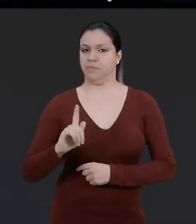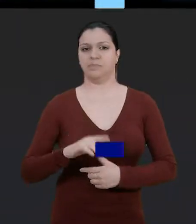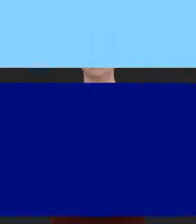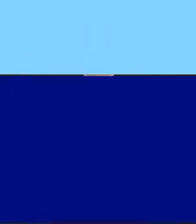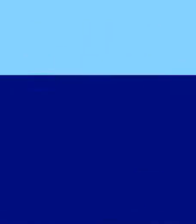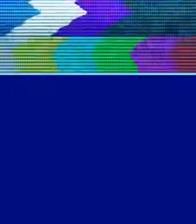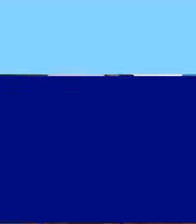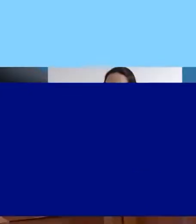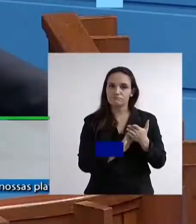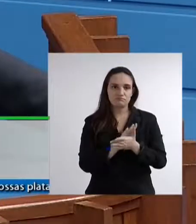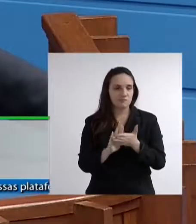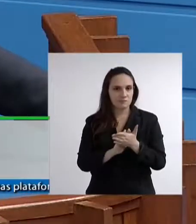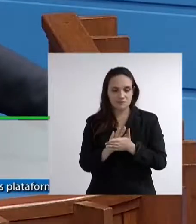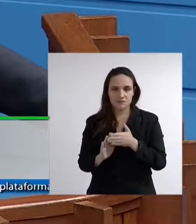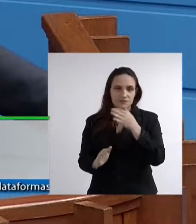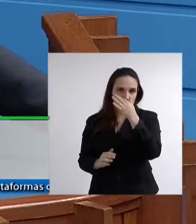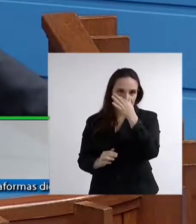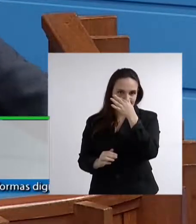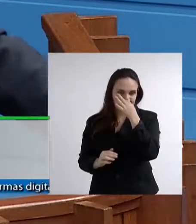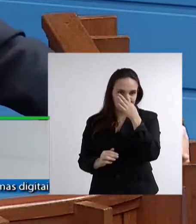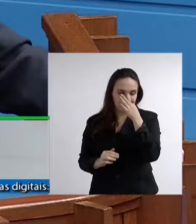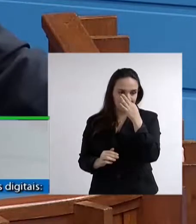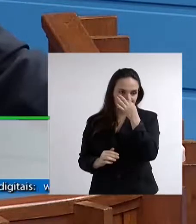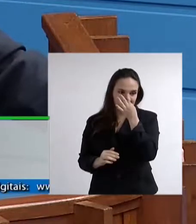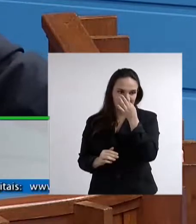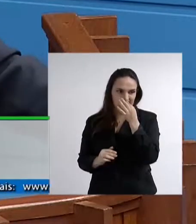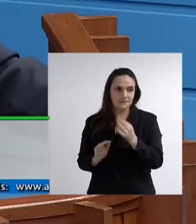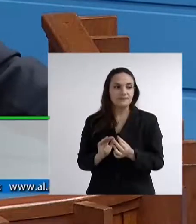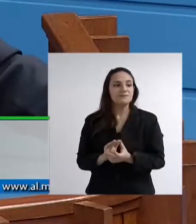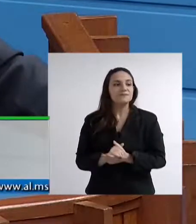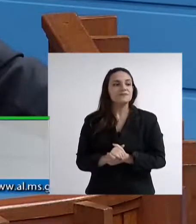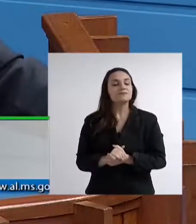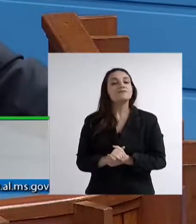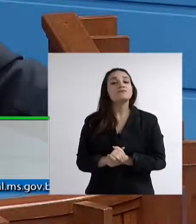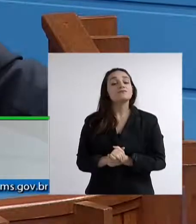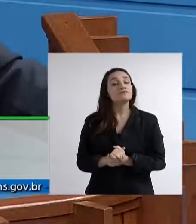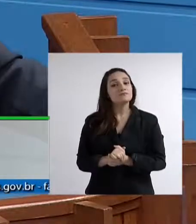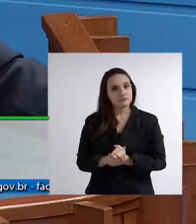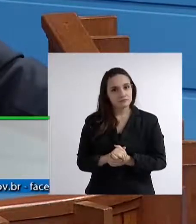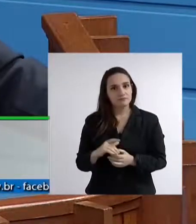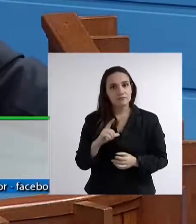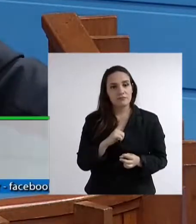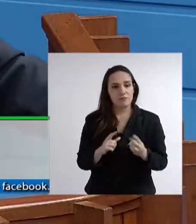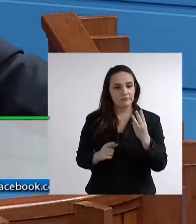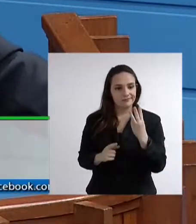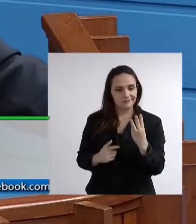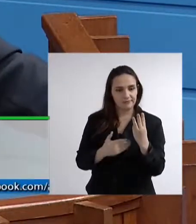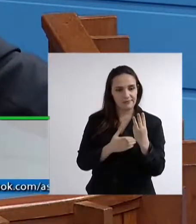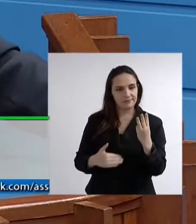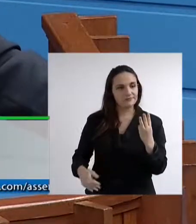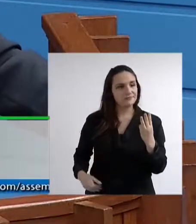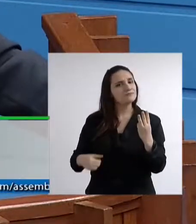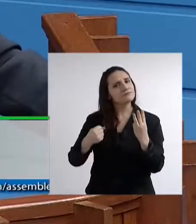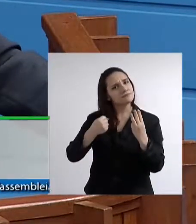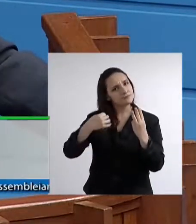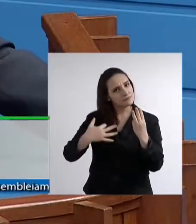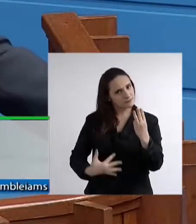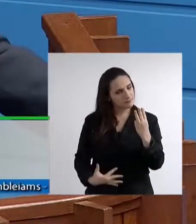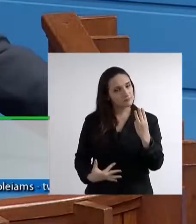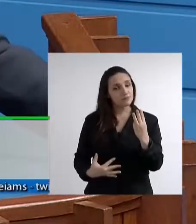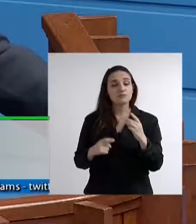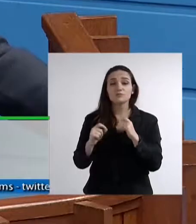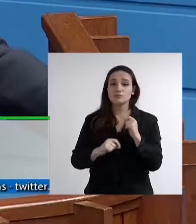Grande. Existem, da parte dos governos, uma explicação